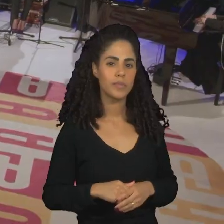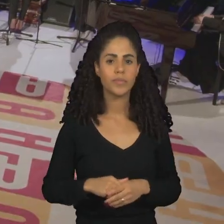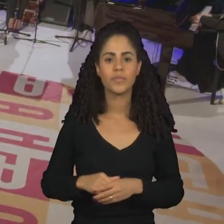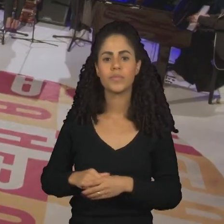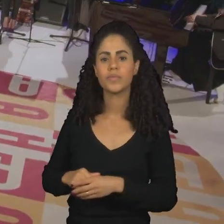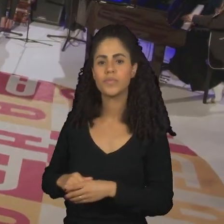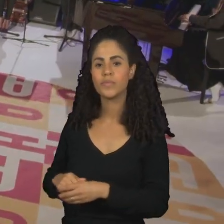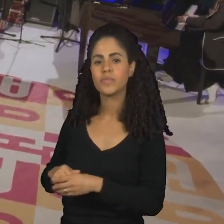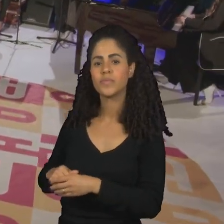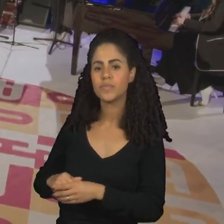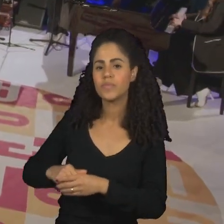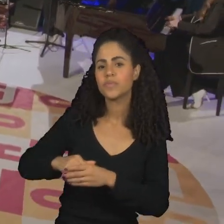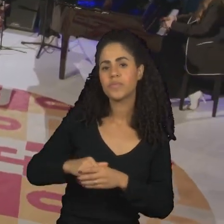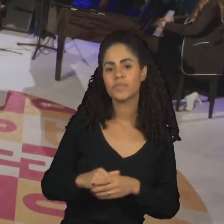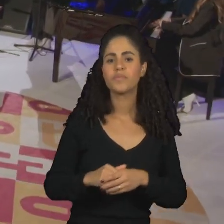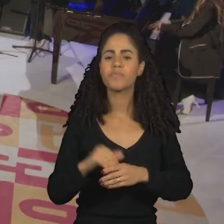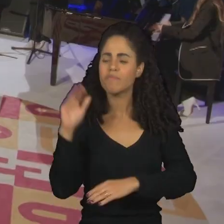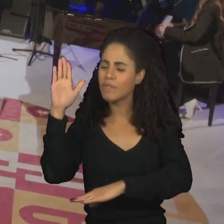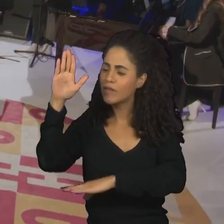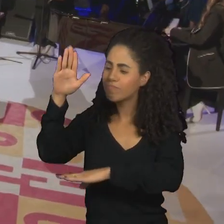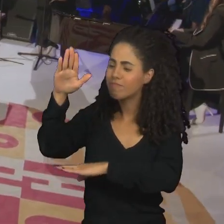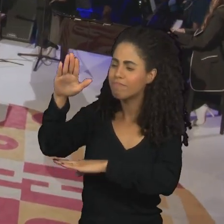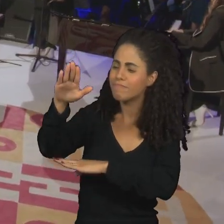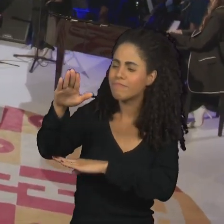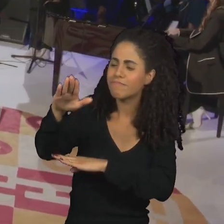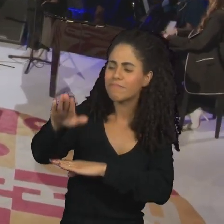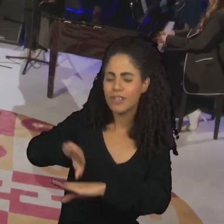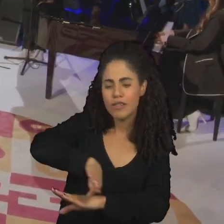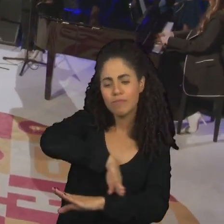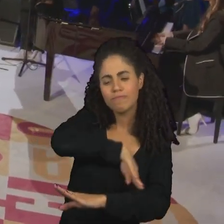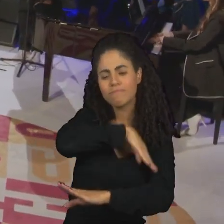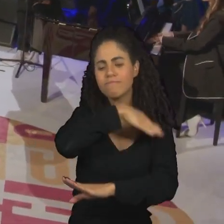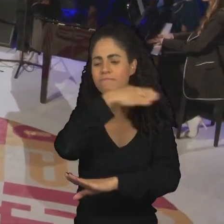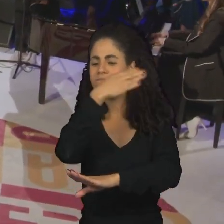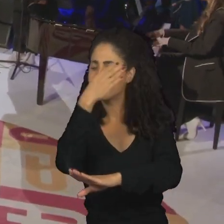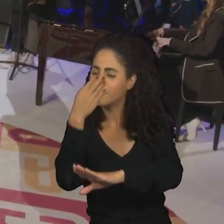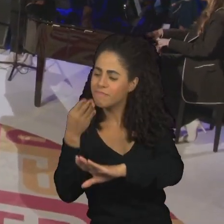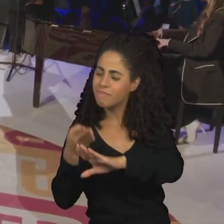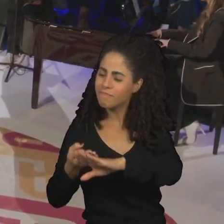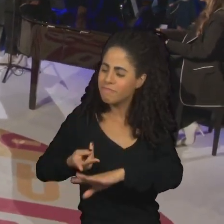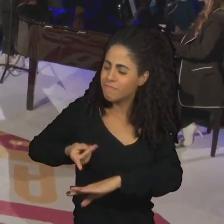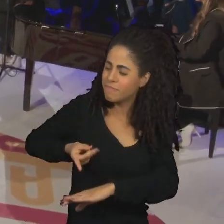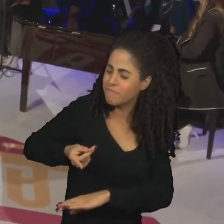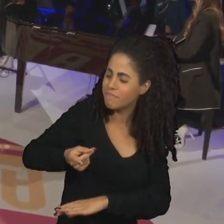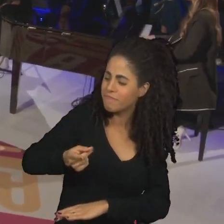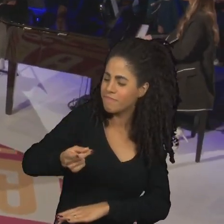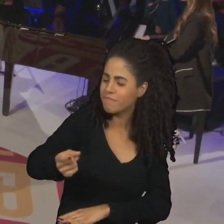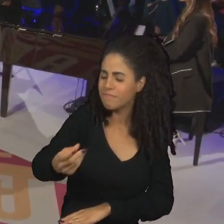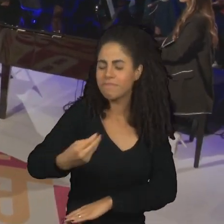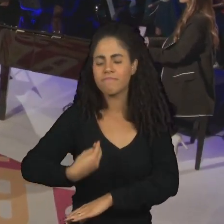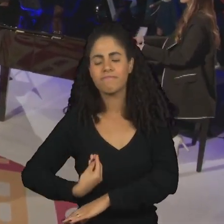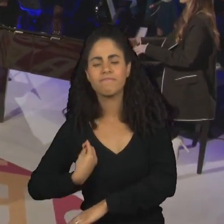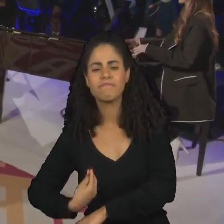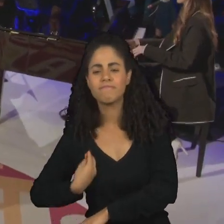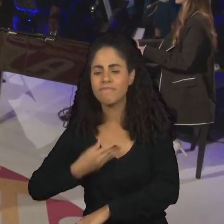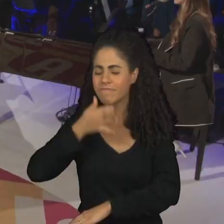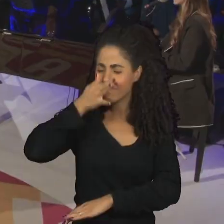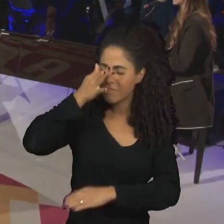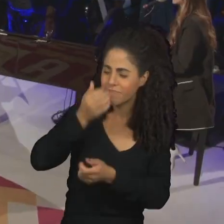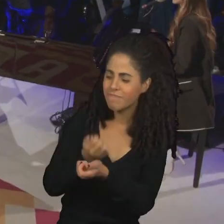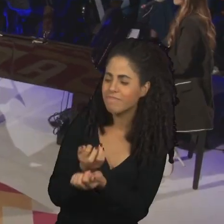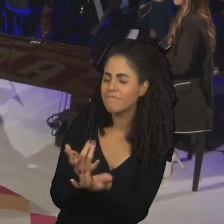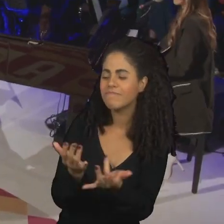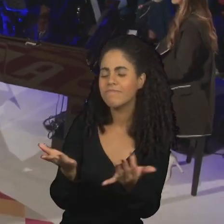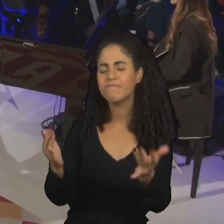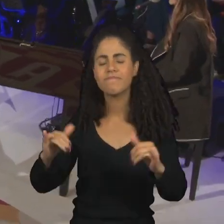Longa é a tarde, longa é a vida, de tristes flores, longa a